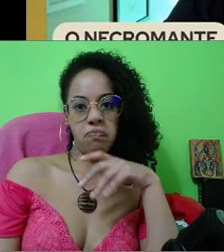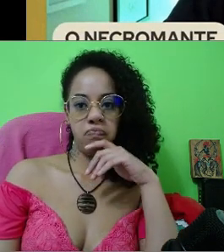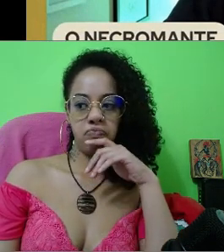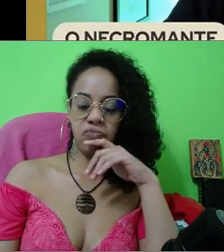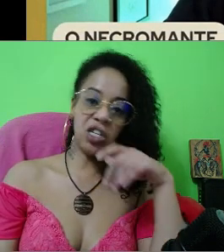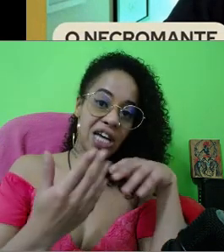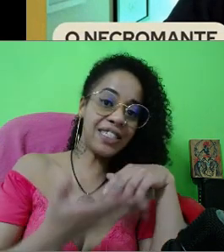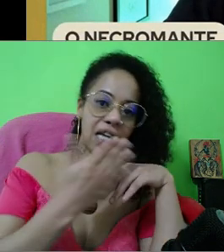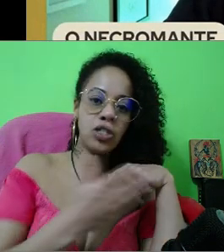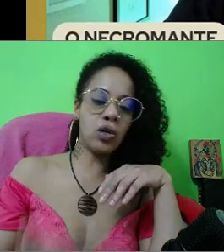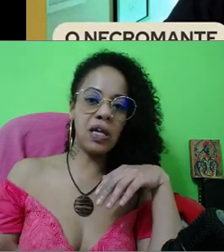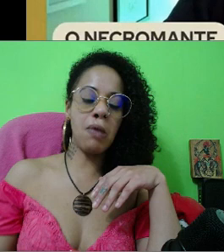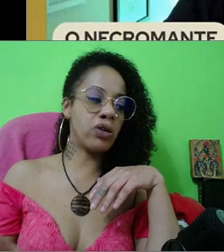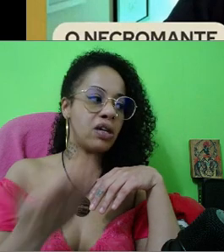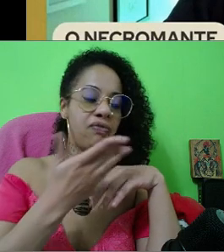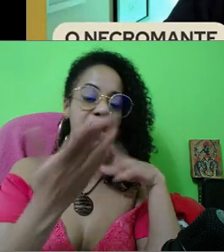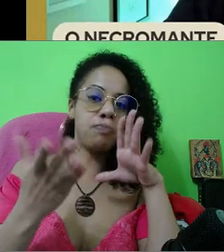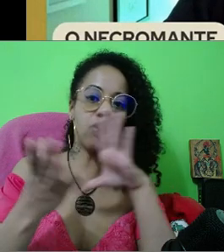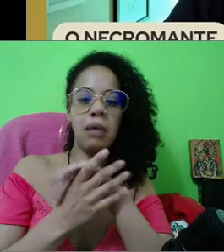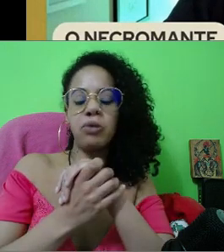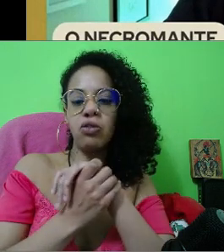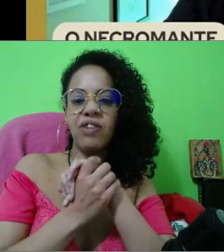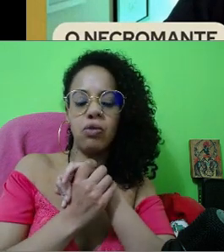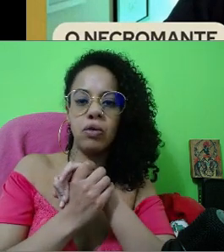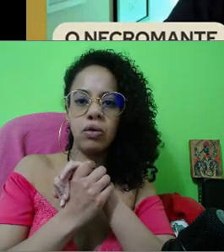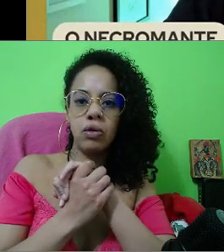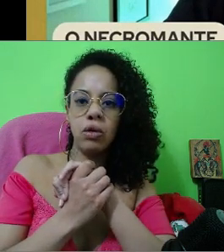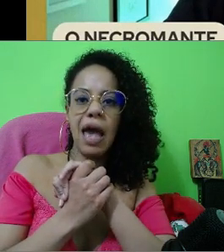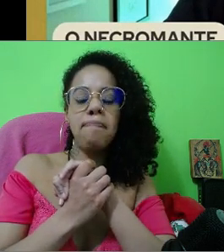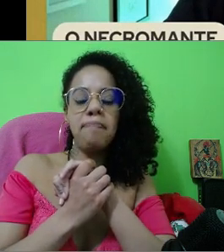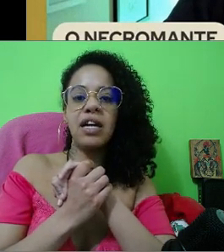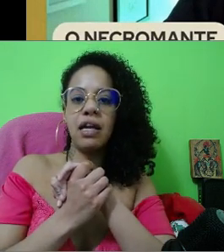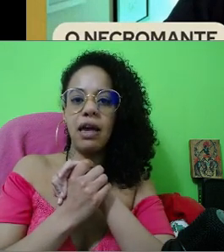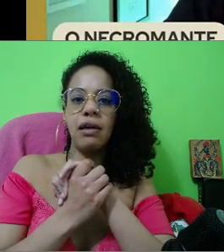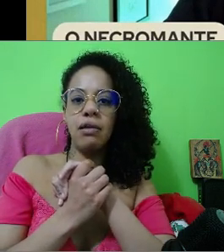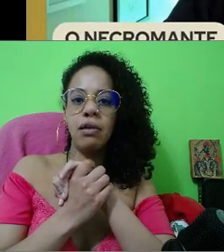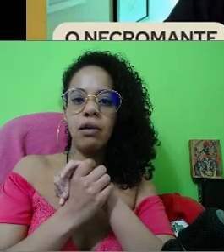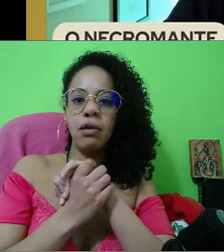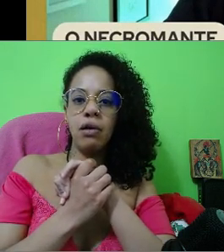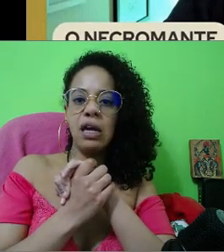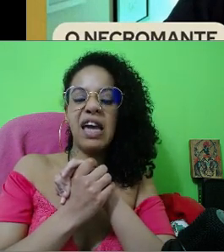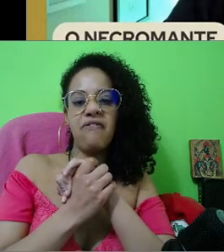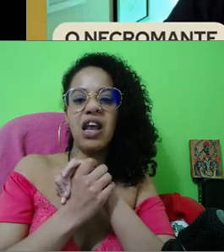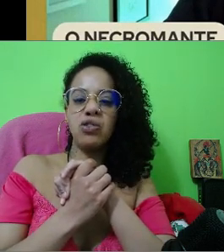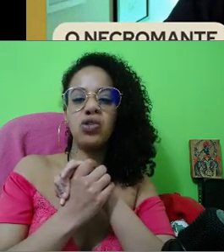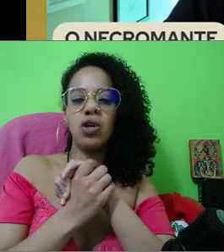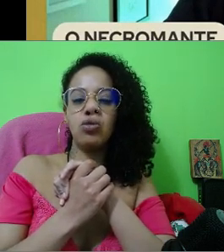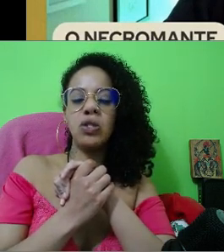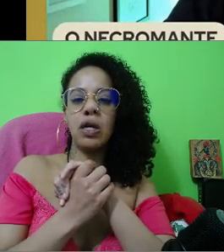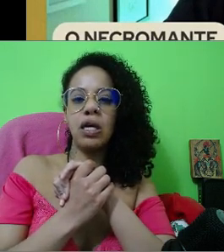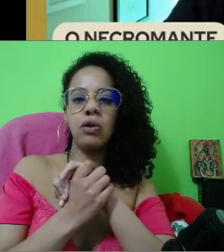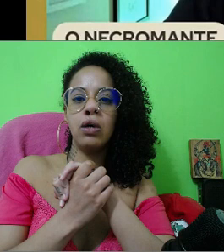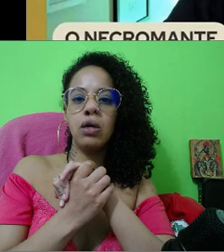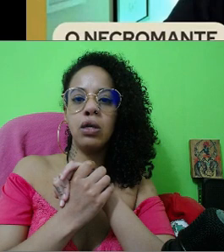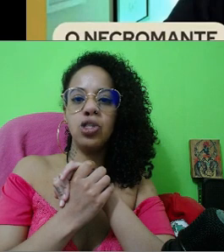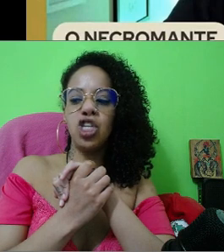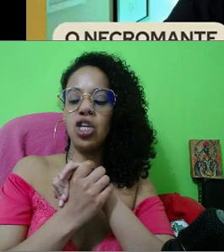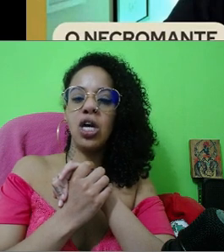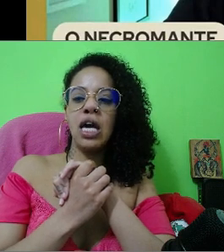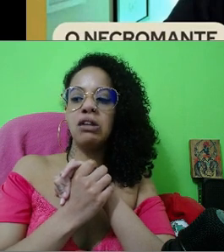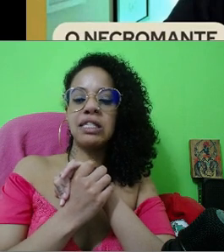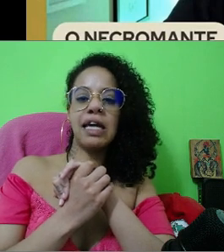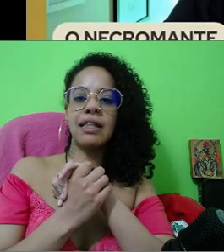agora você já está tendo uma coisa que faz pouco tempo que tu falou é brincadeira e quer falar que os outros isso aquilo